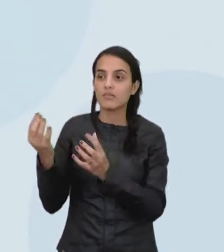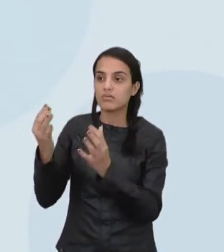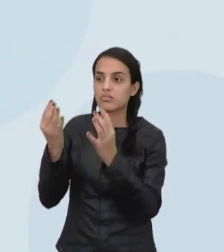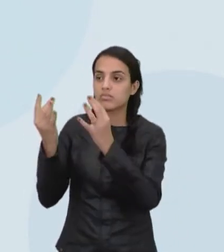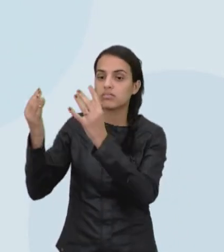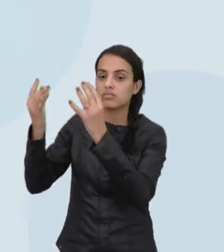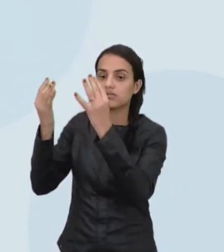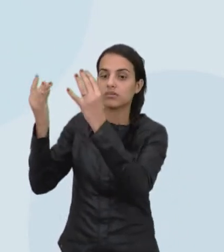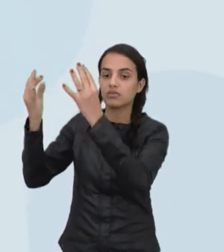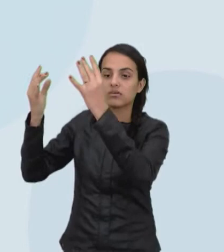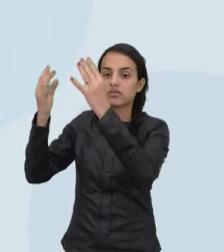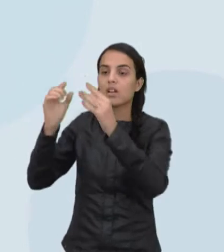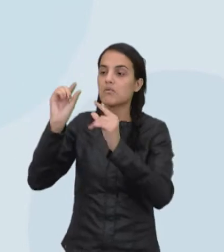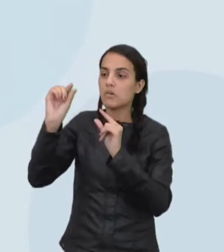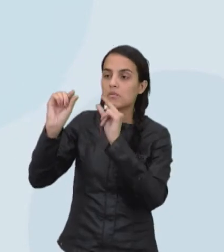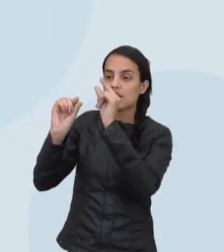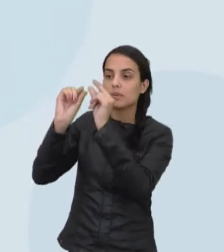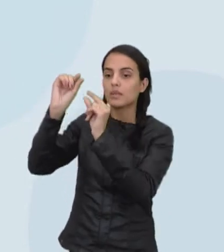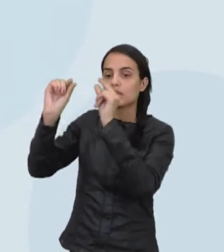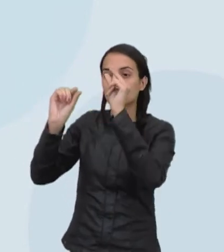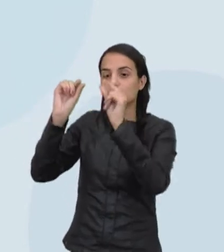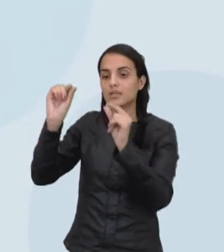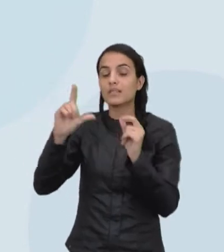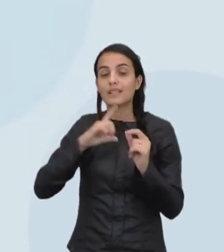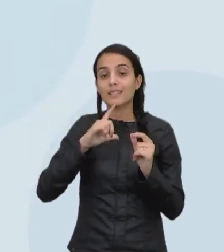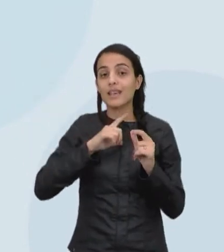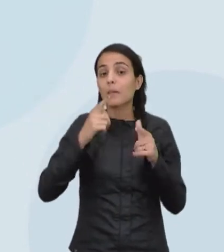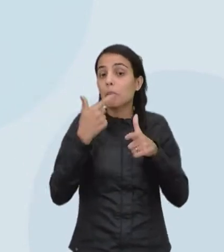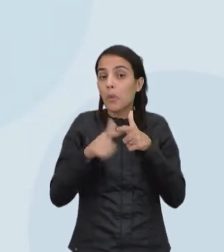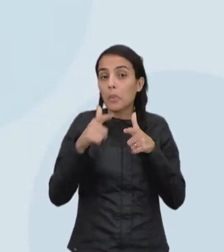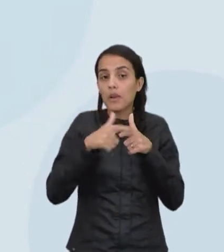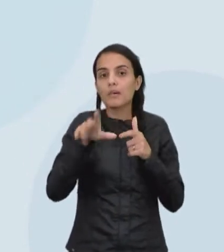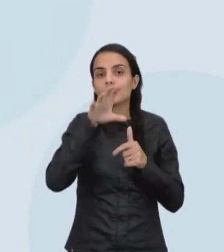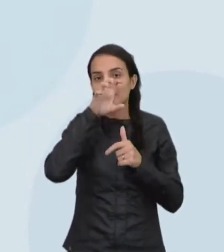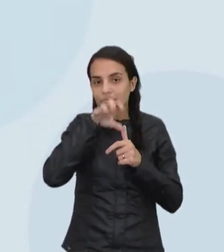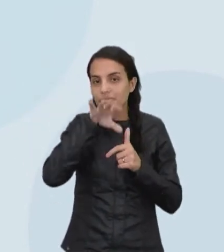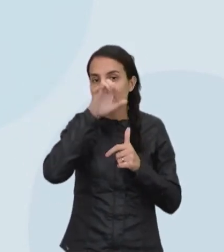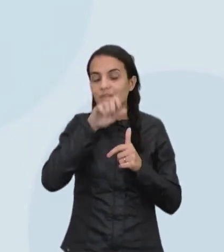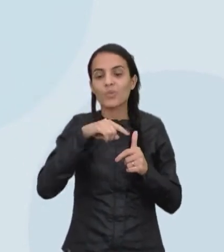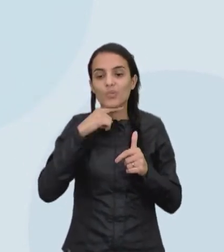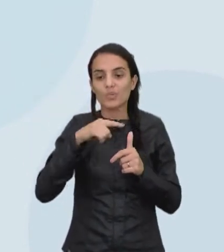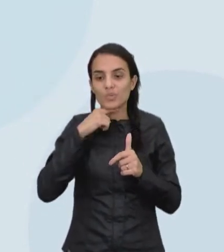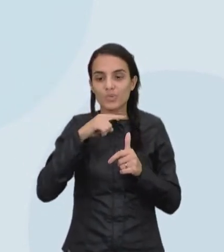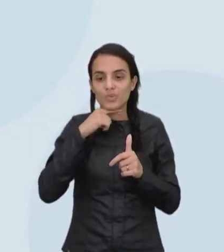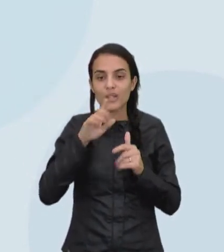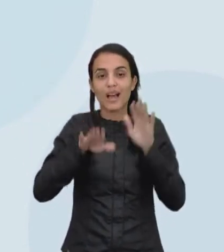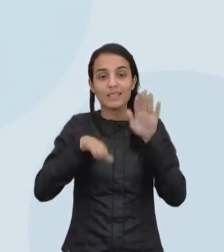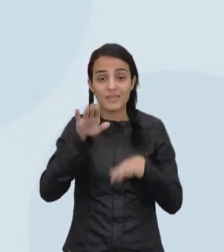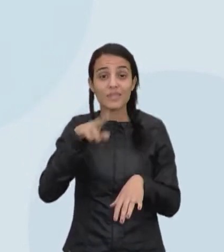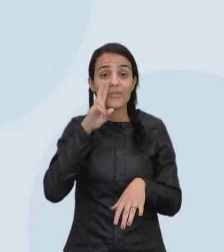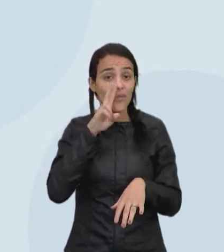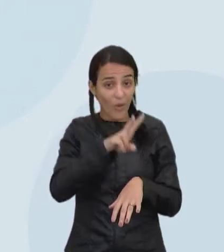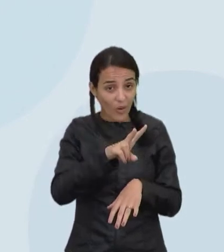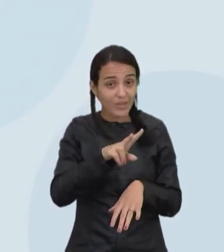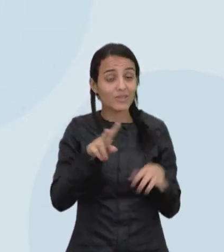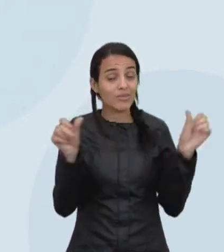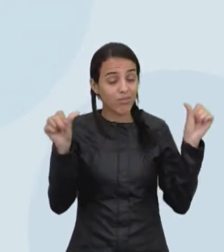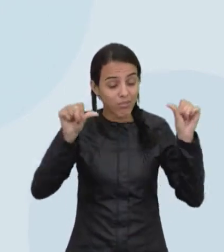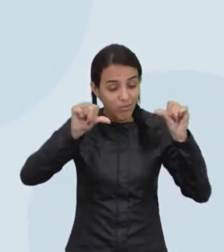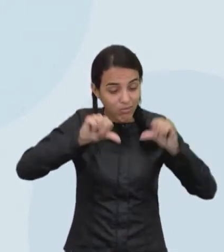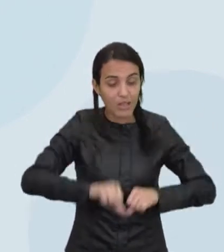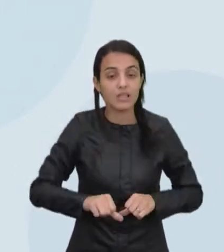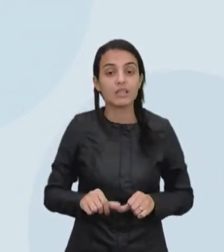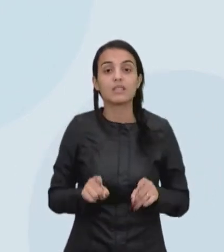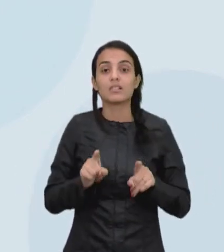em pequenas partículas ou particulados que são causa de problemas respiratórios e às vezes muito graves, né? Frequentemente